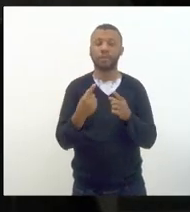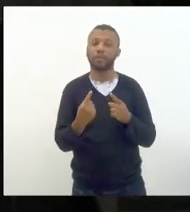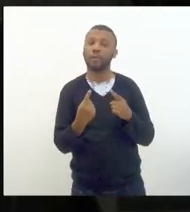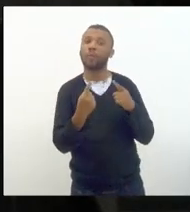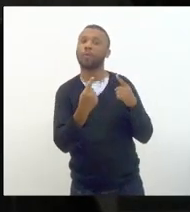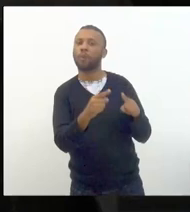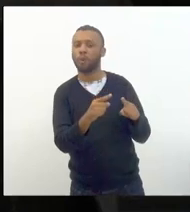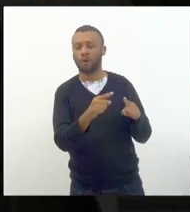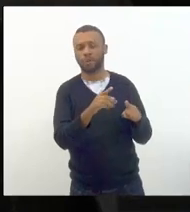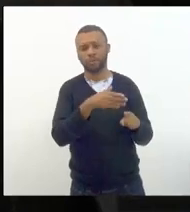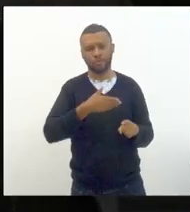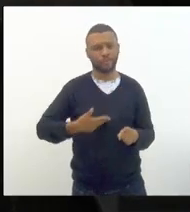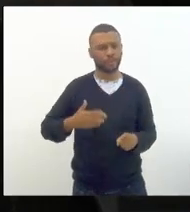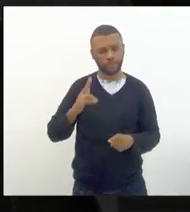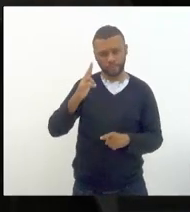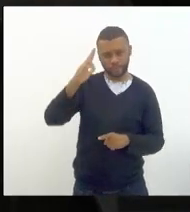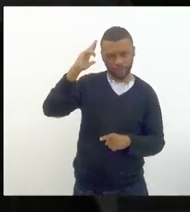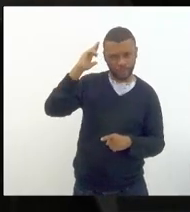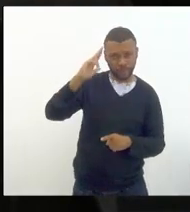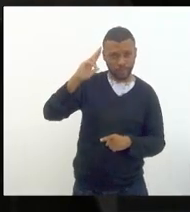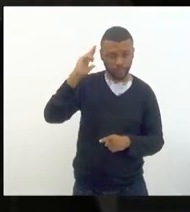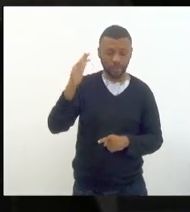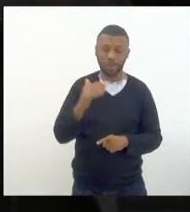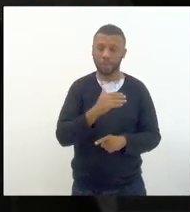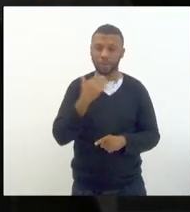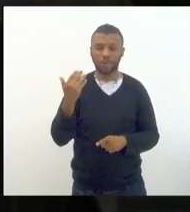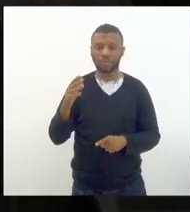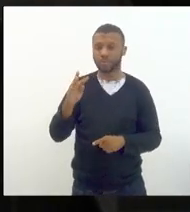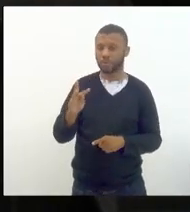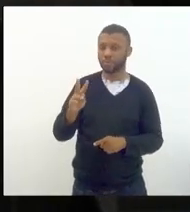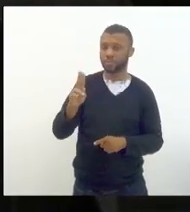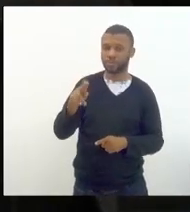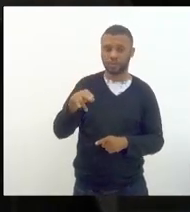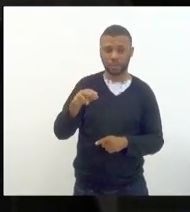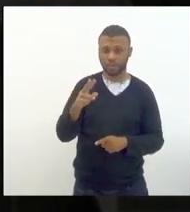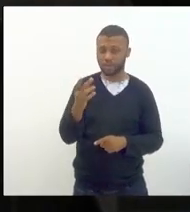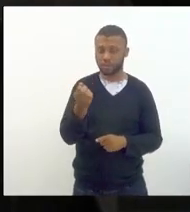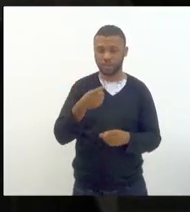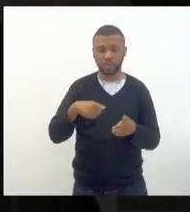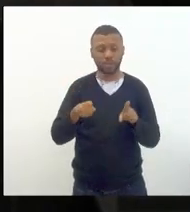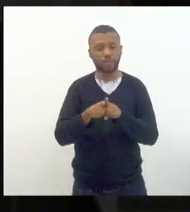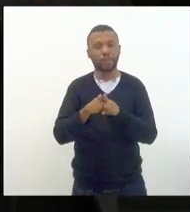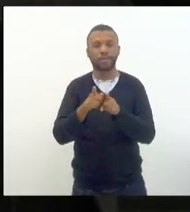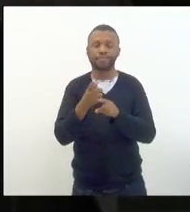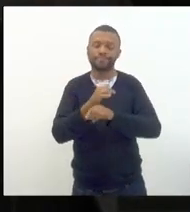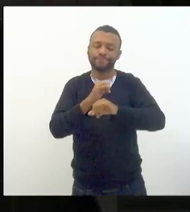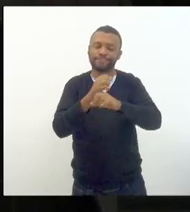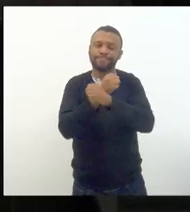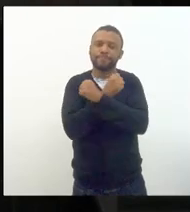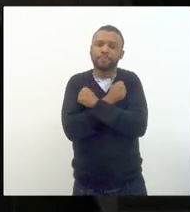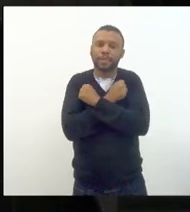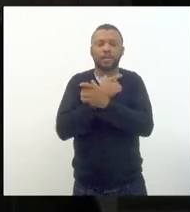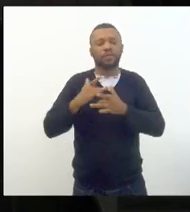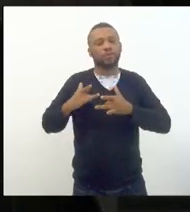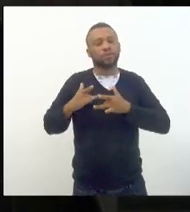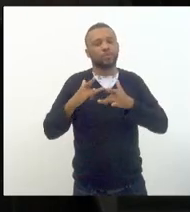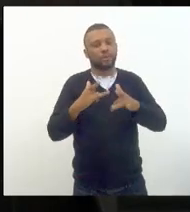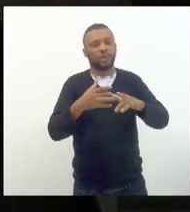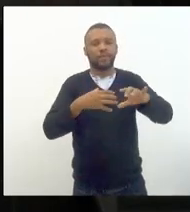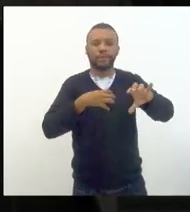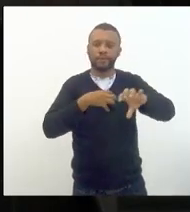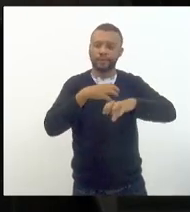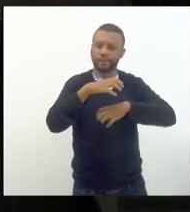do governo golpista de temer então a morte do Toninho e também lamentar e mandar uma palavra de solidariedade